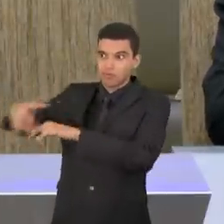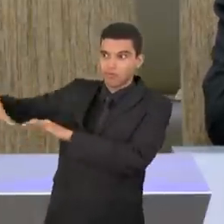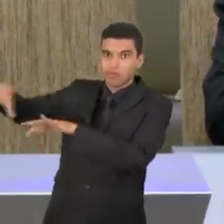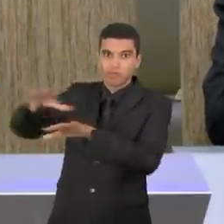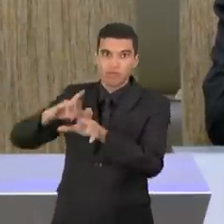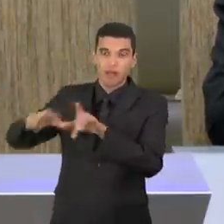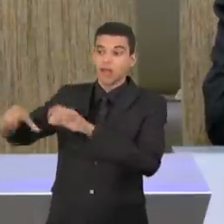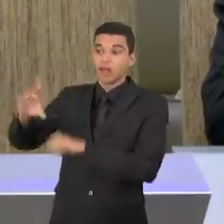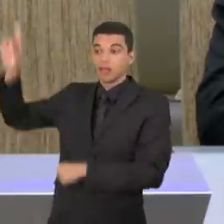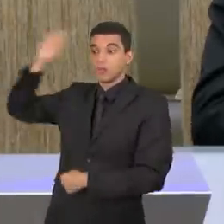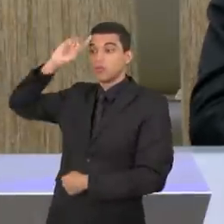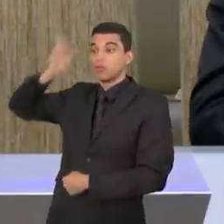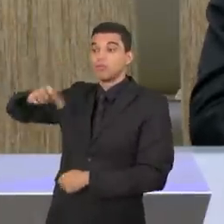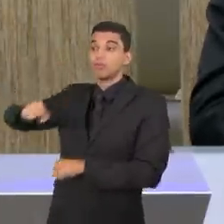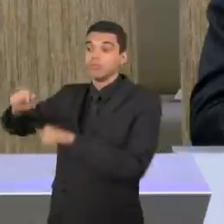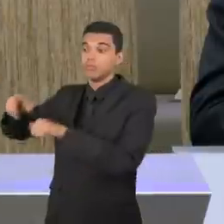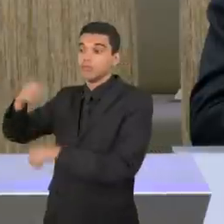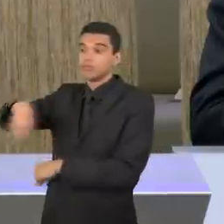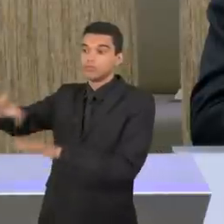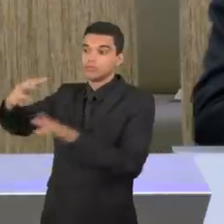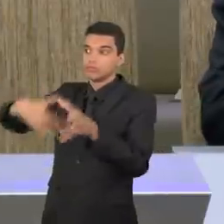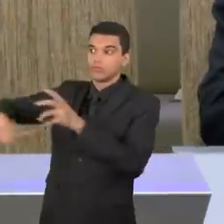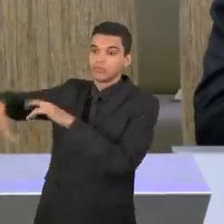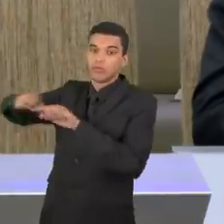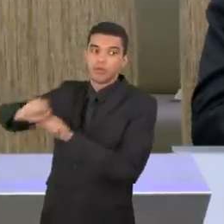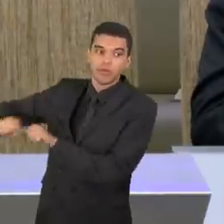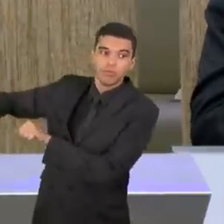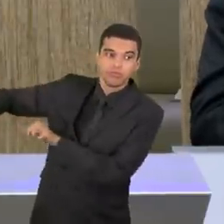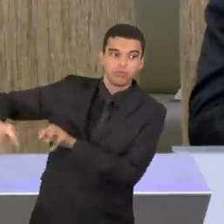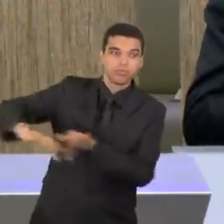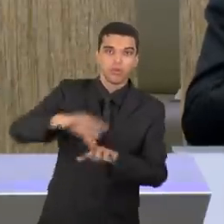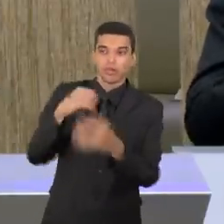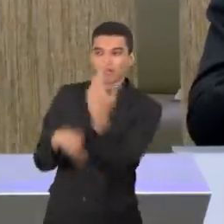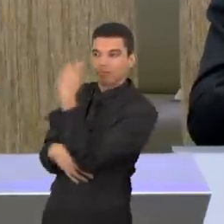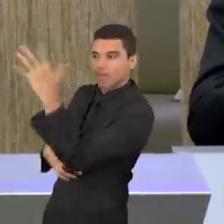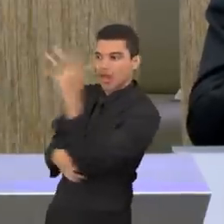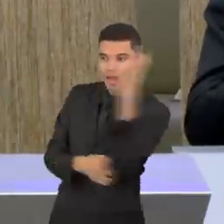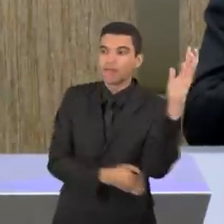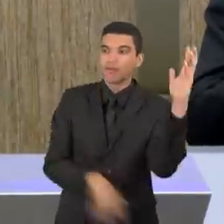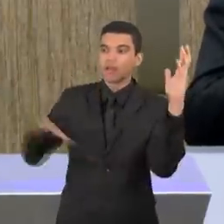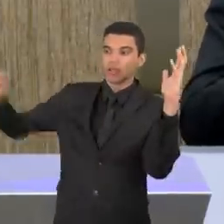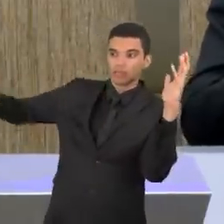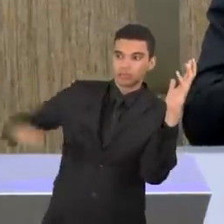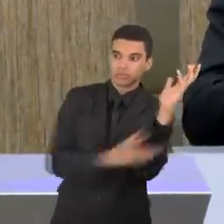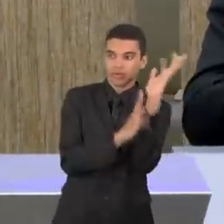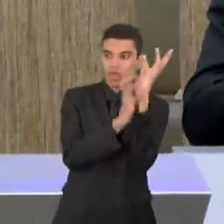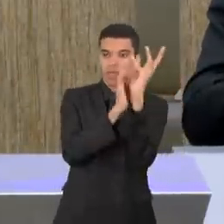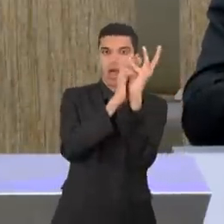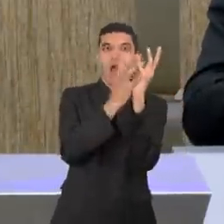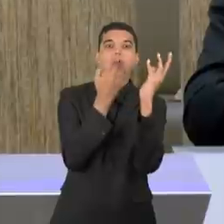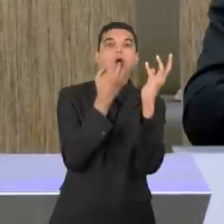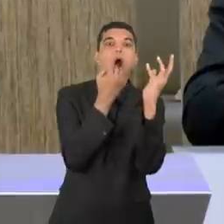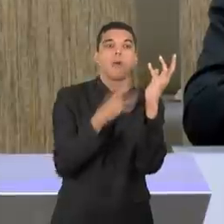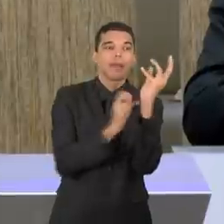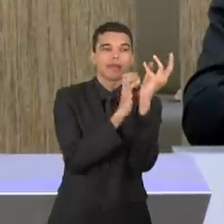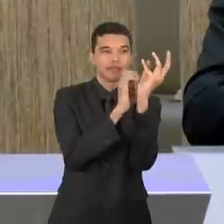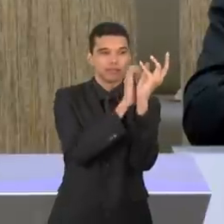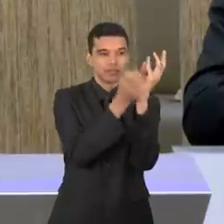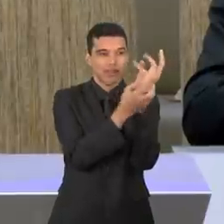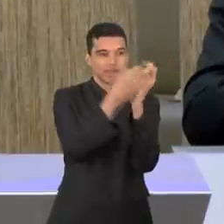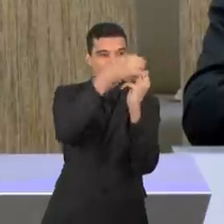a locusta. E o que ficou da locusta, o comeu o pulgão. Interessante.